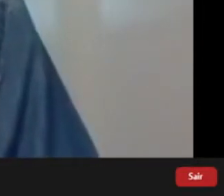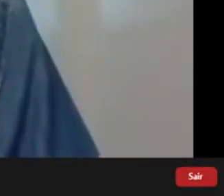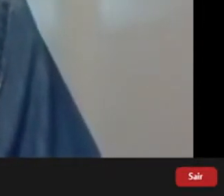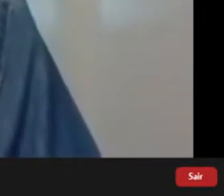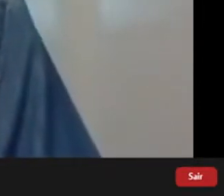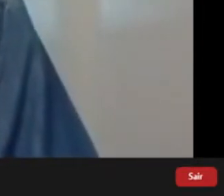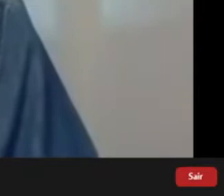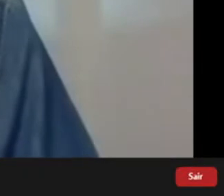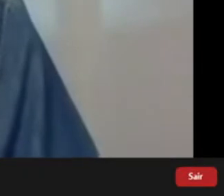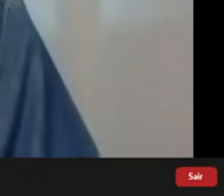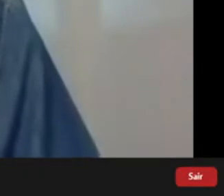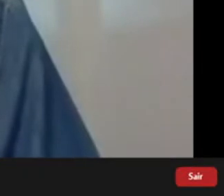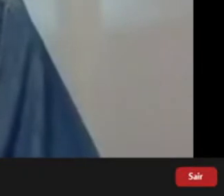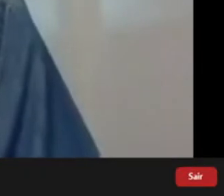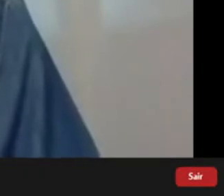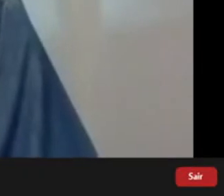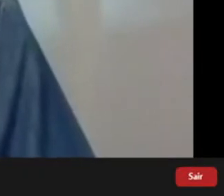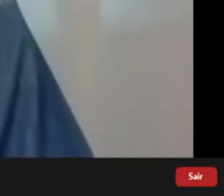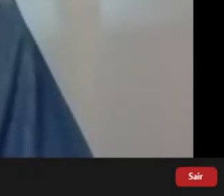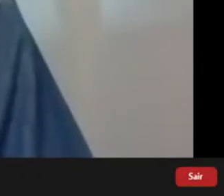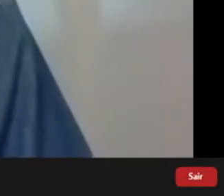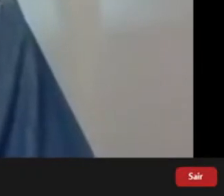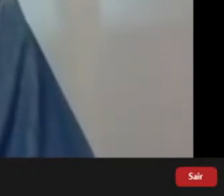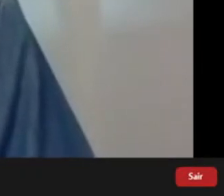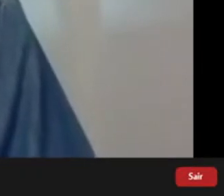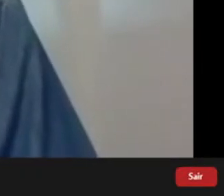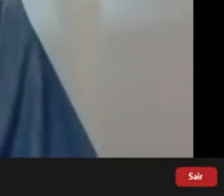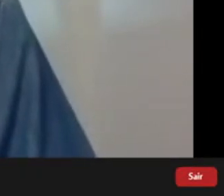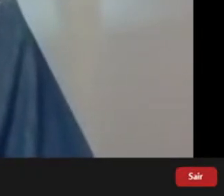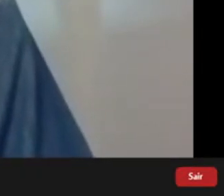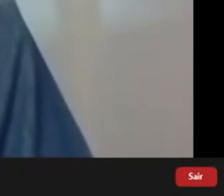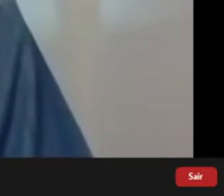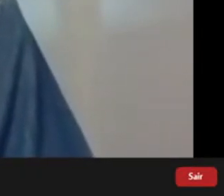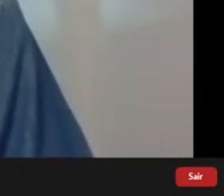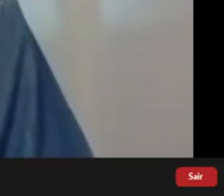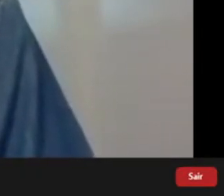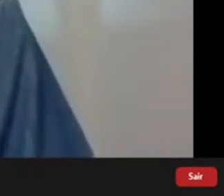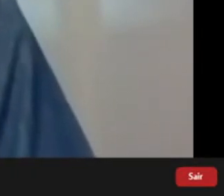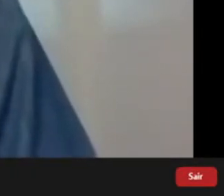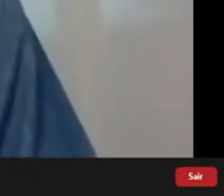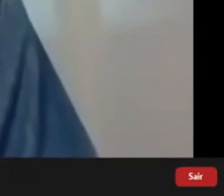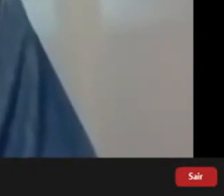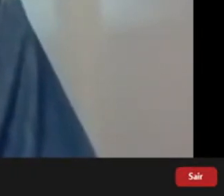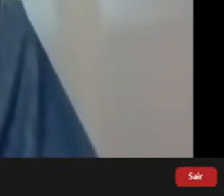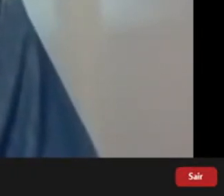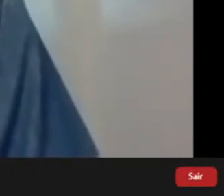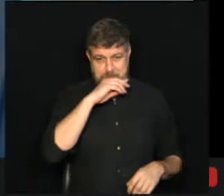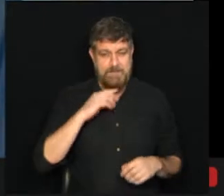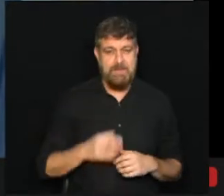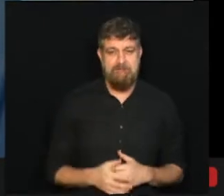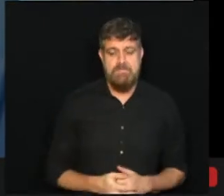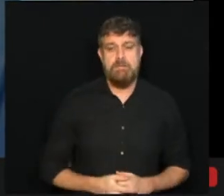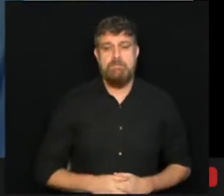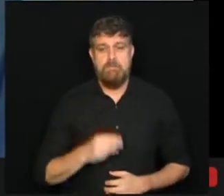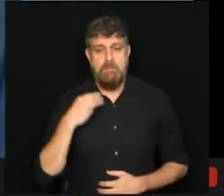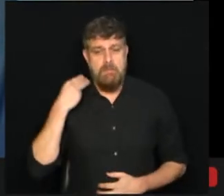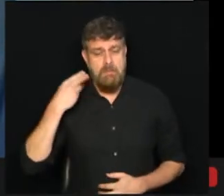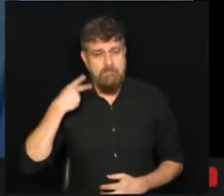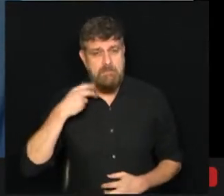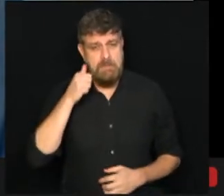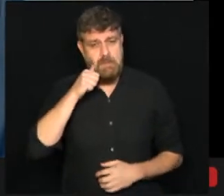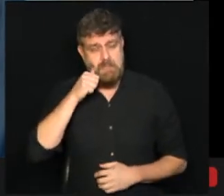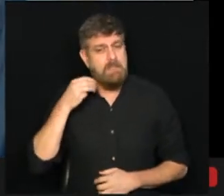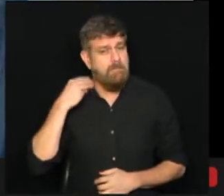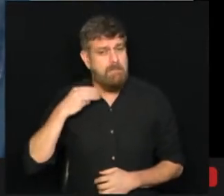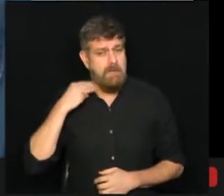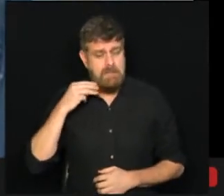estar junto, articulando, denunciando, né, os mandatos. A vereadora Mariana Conte também, mandato destacado nessa área, né?